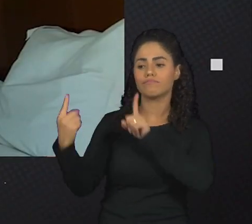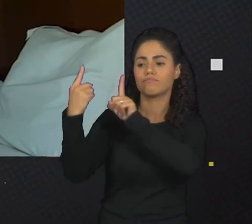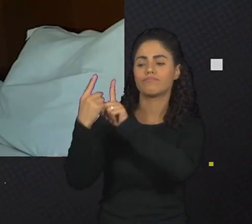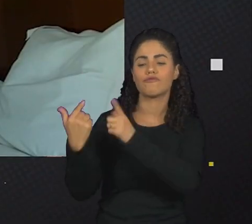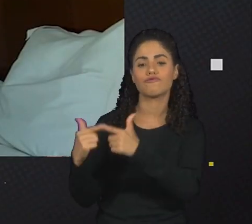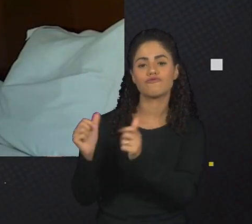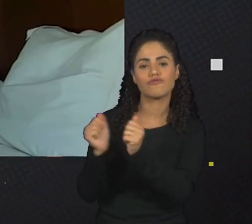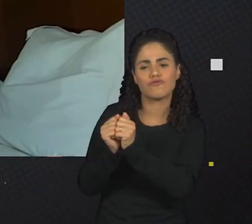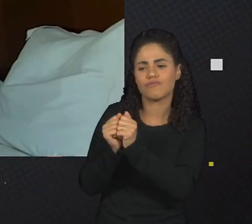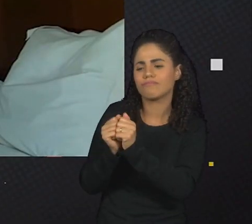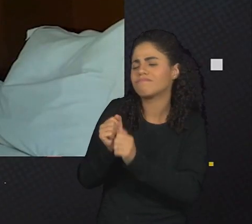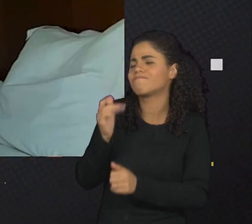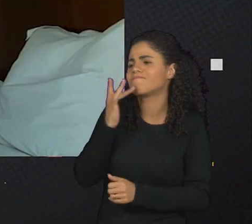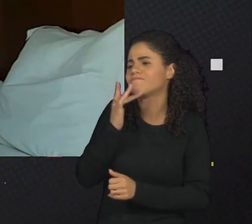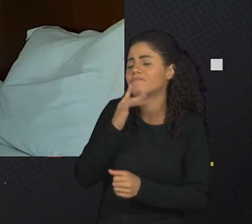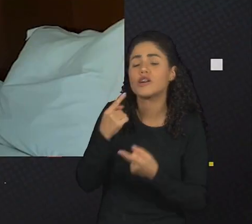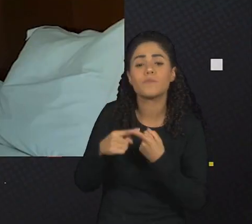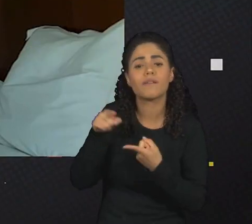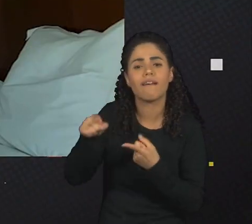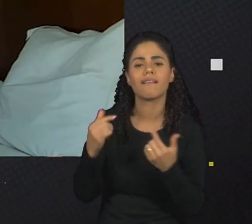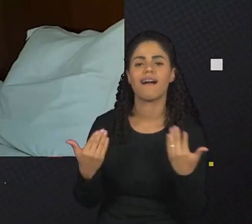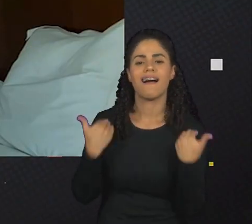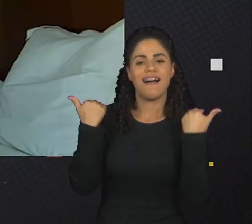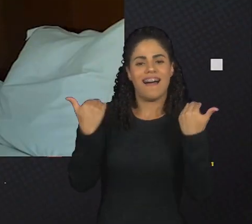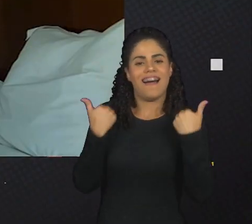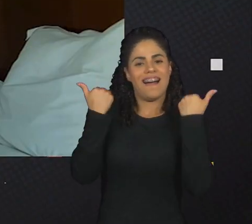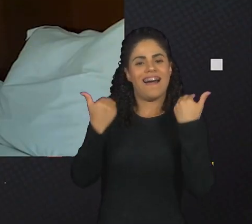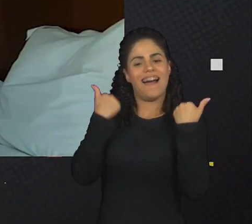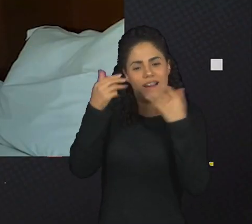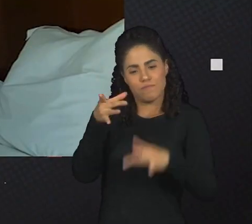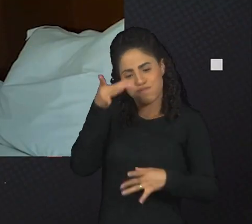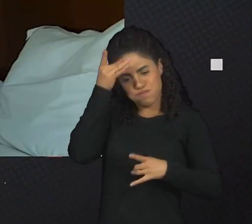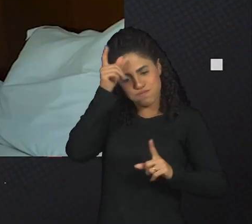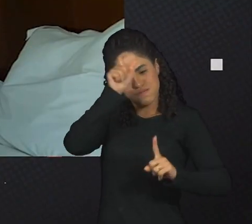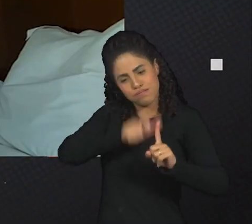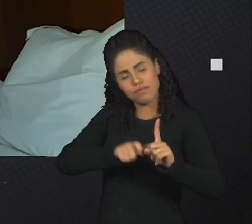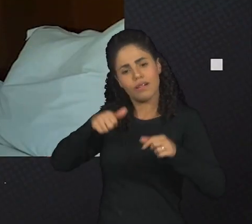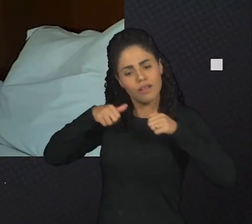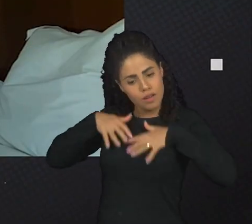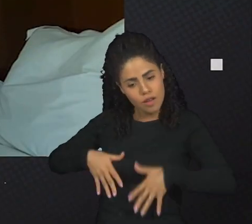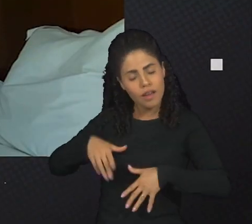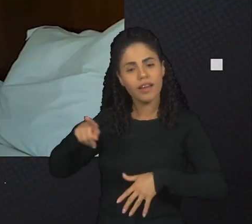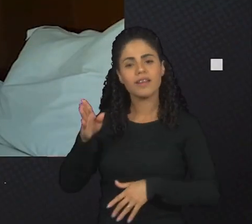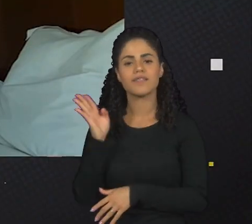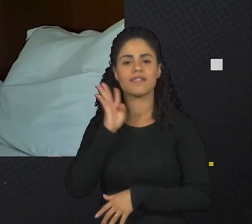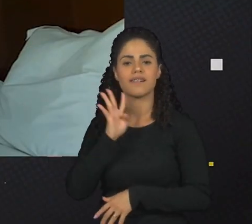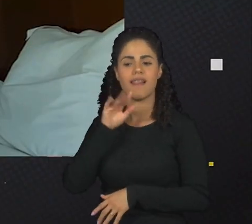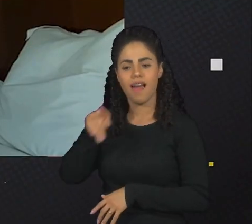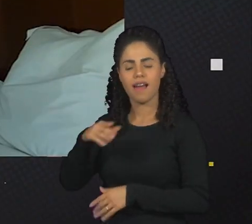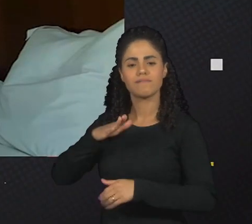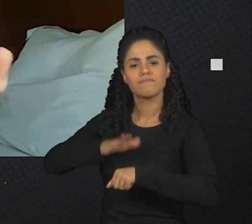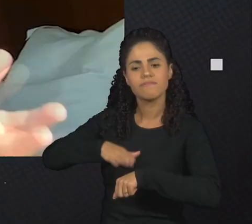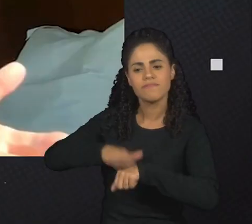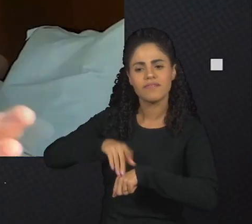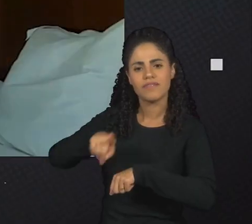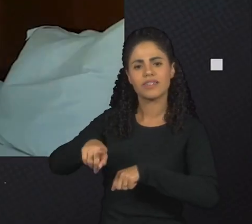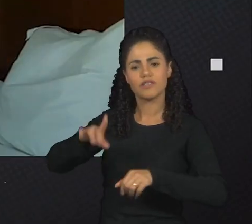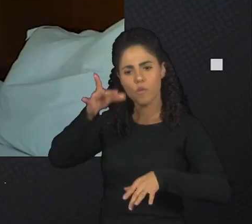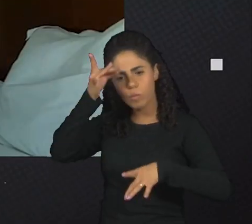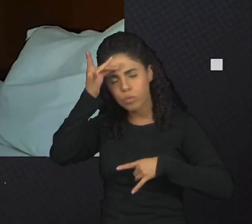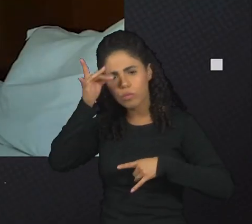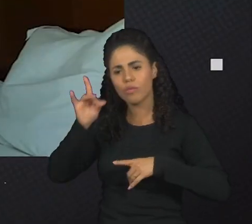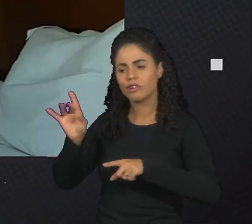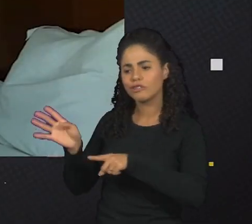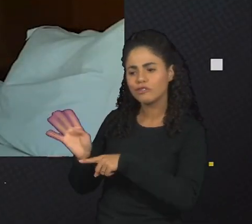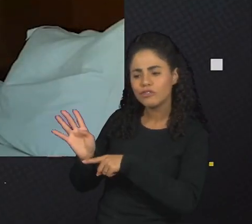é gostoso porque ele tem alegria de interpretar, alegria de fazer teatro, alegria de fazer TV